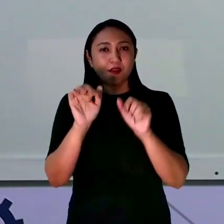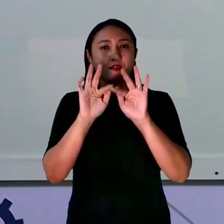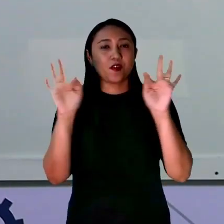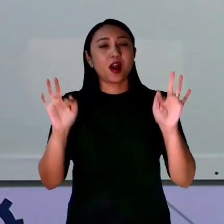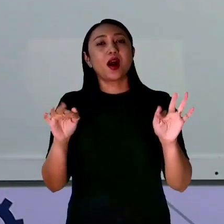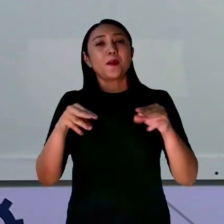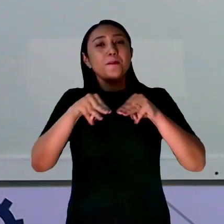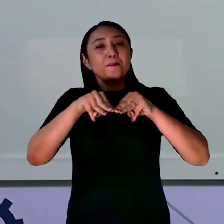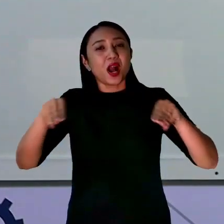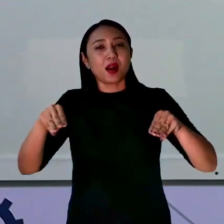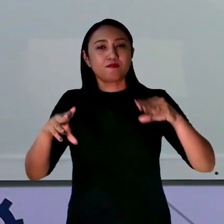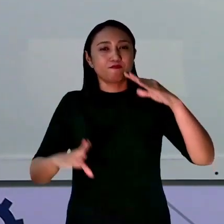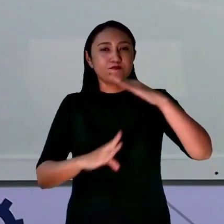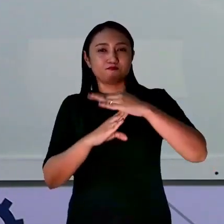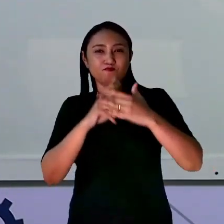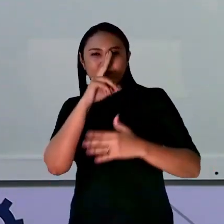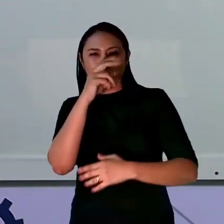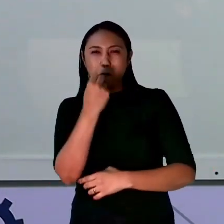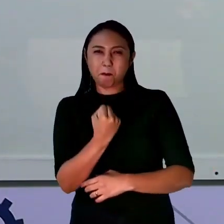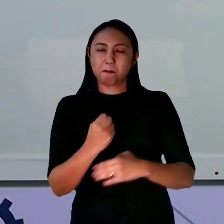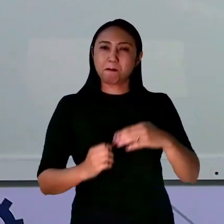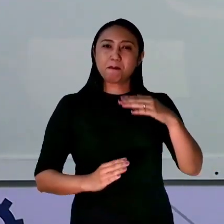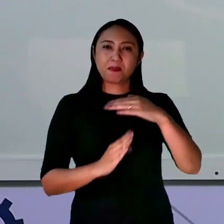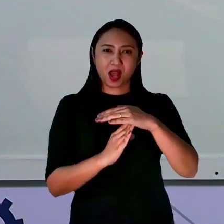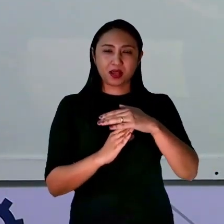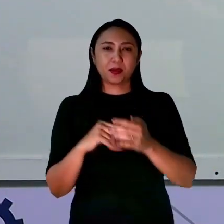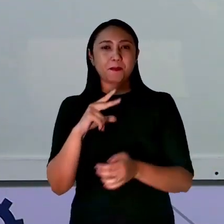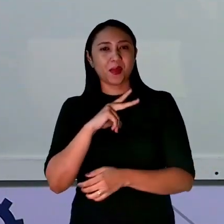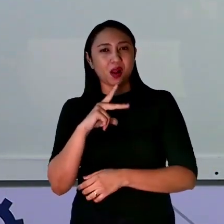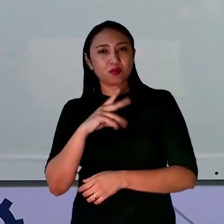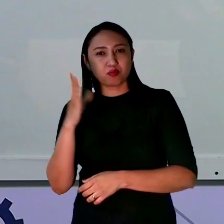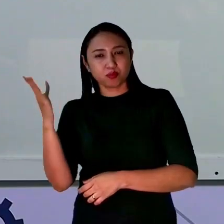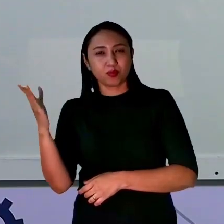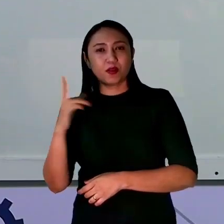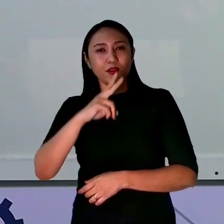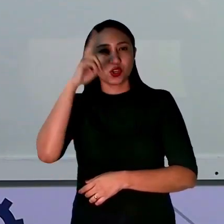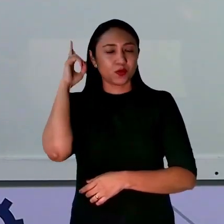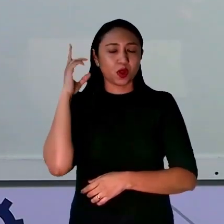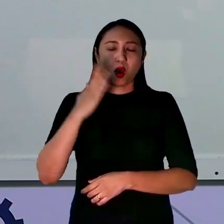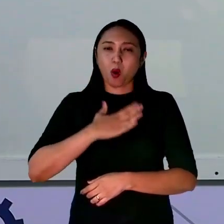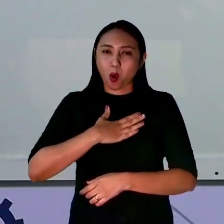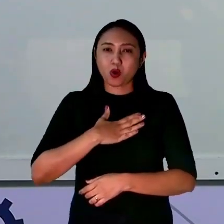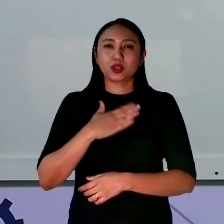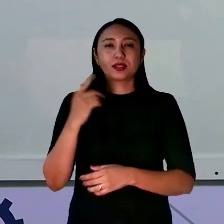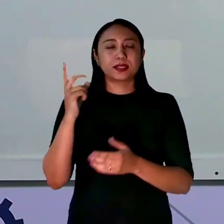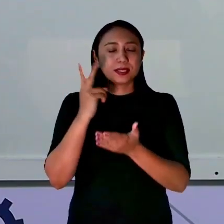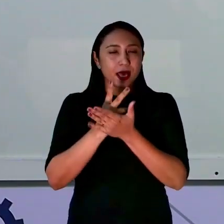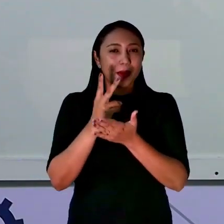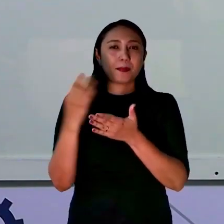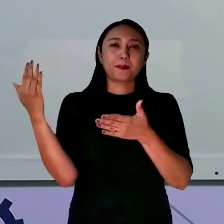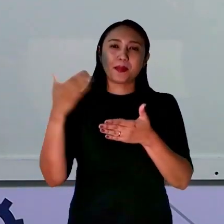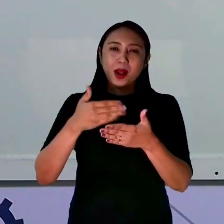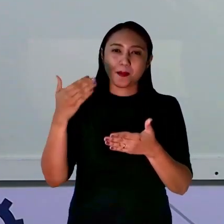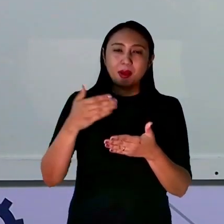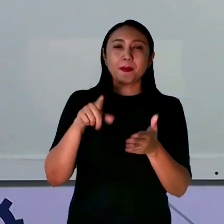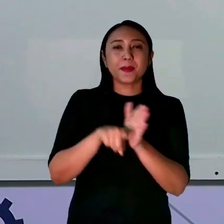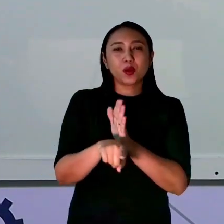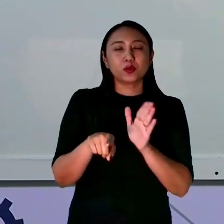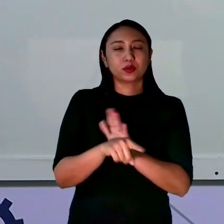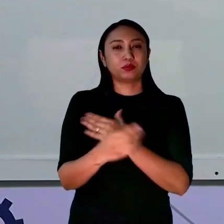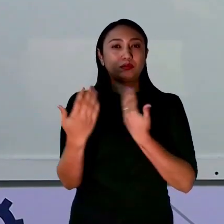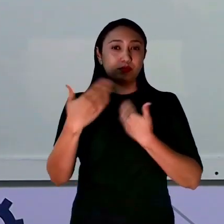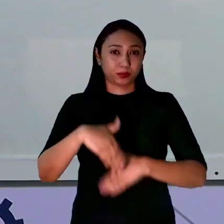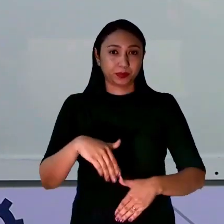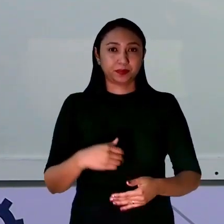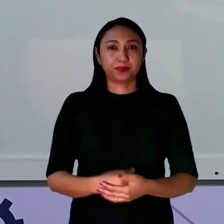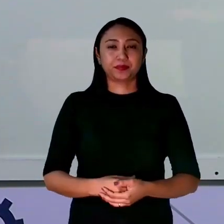força magnética máxima. Esse aqui é um caso particular que os vestibulares gostam muito de cobrar. Tá? A nossa